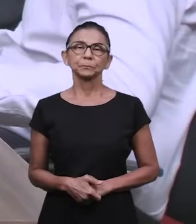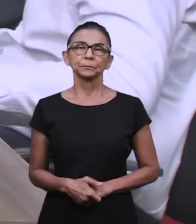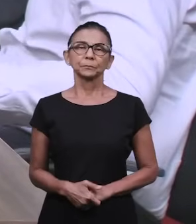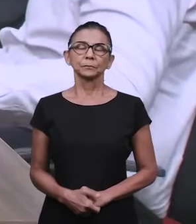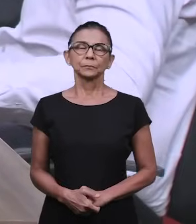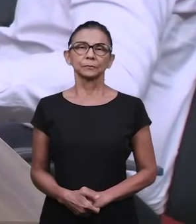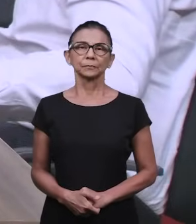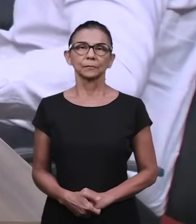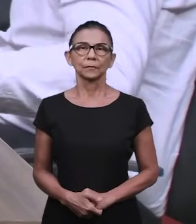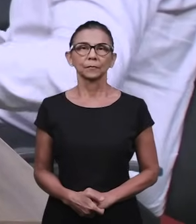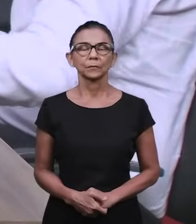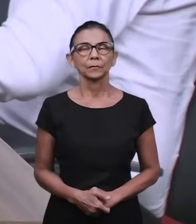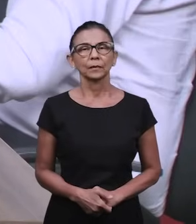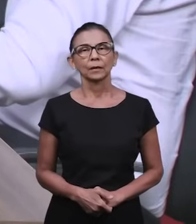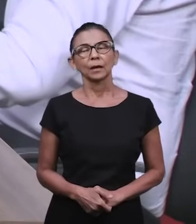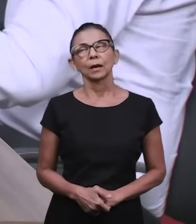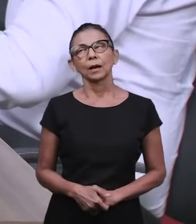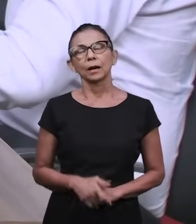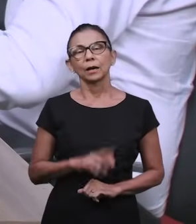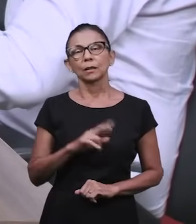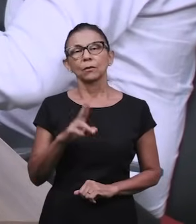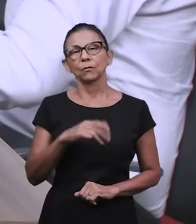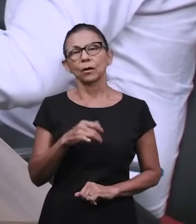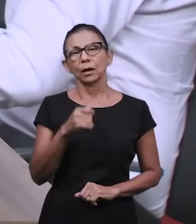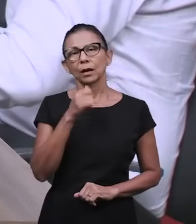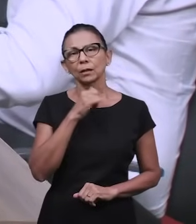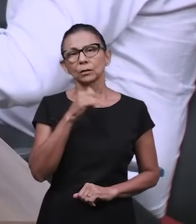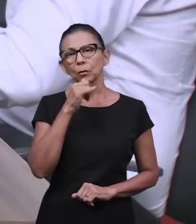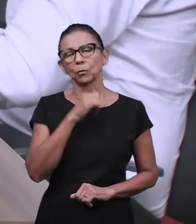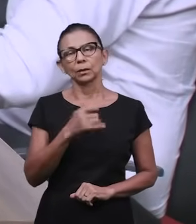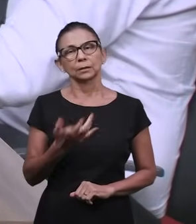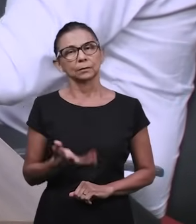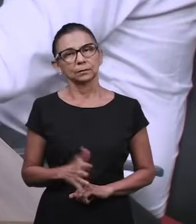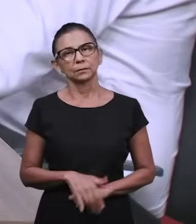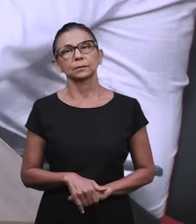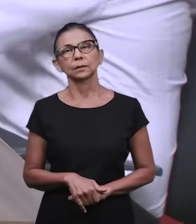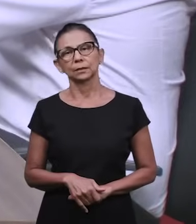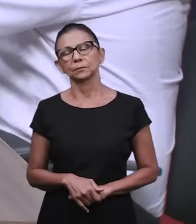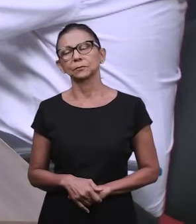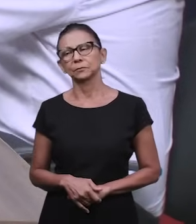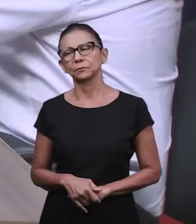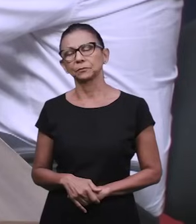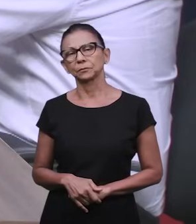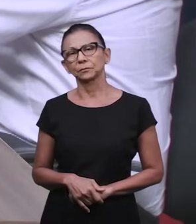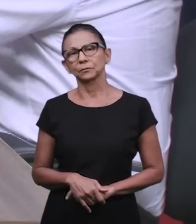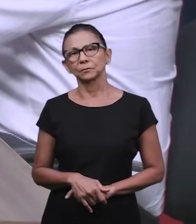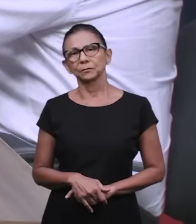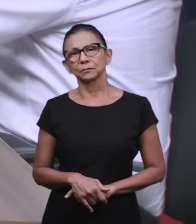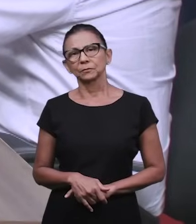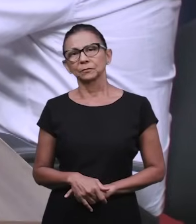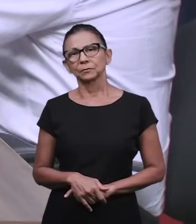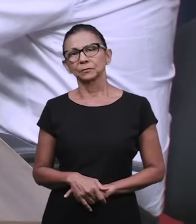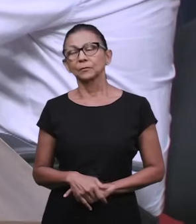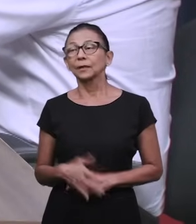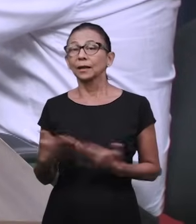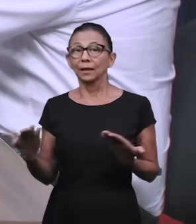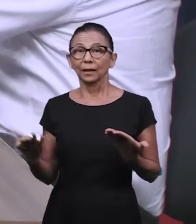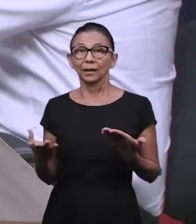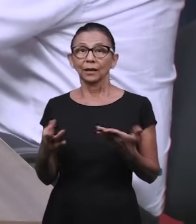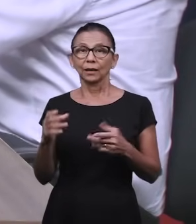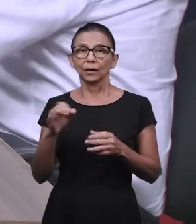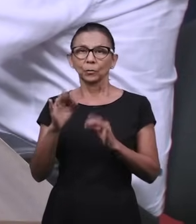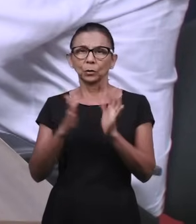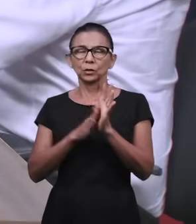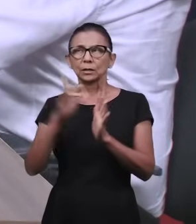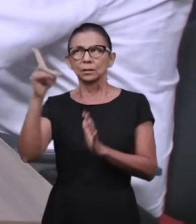por acaso, né? Tudo. A obra de Deus é perfeita. Né? É importante, no controle do Senhor, importante dizermos isso, né? Falamos de